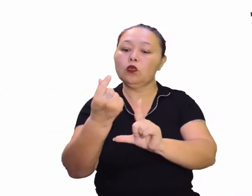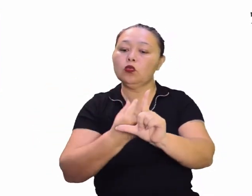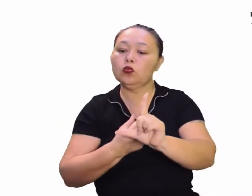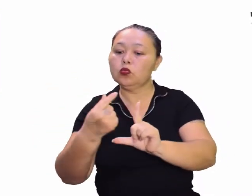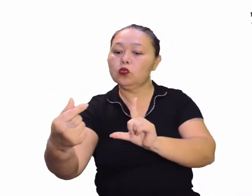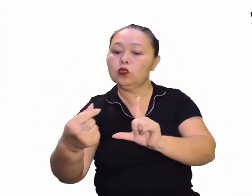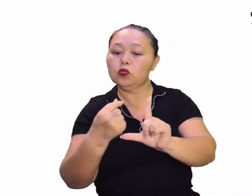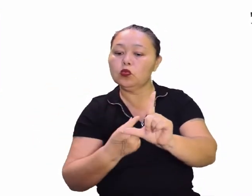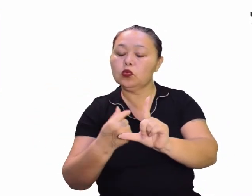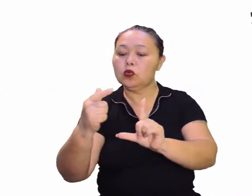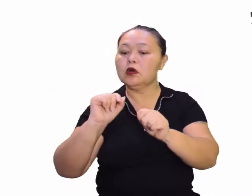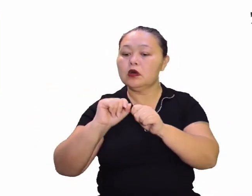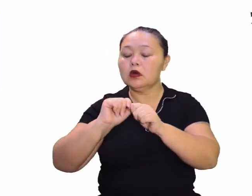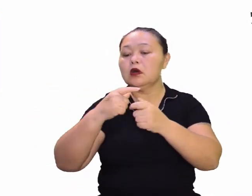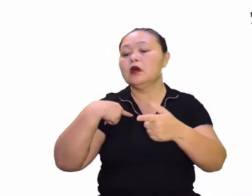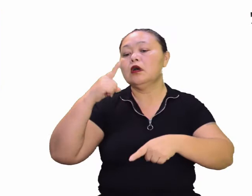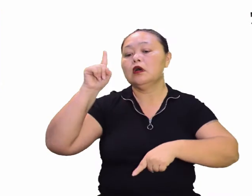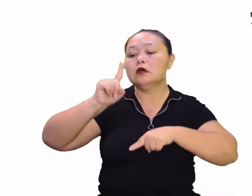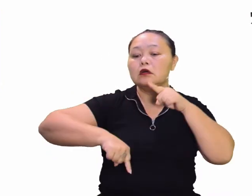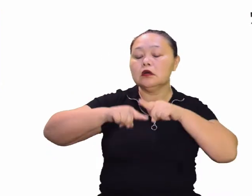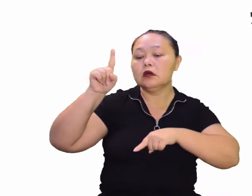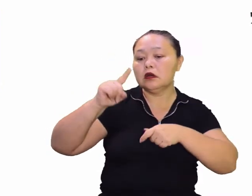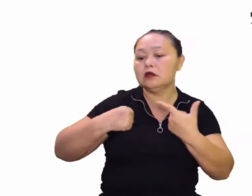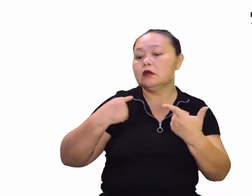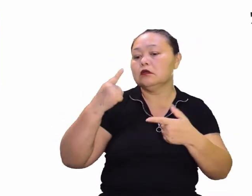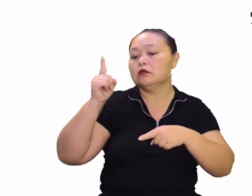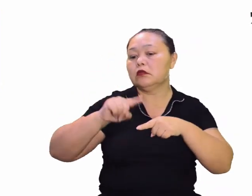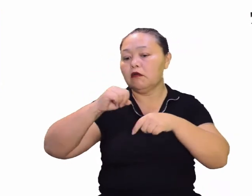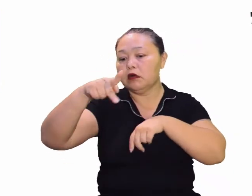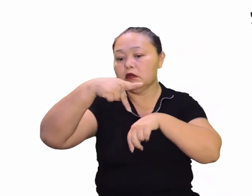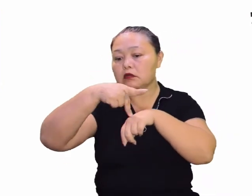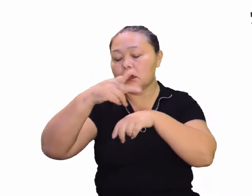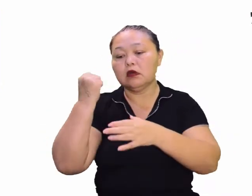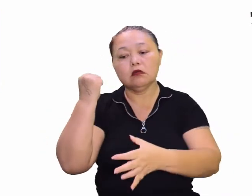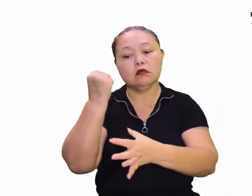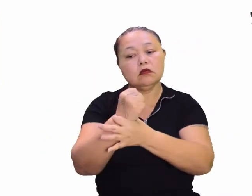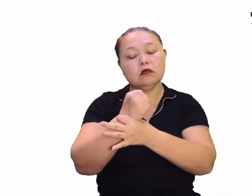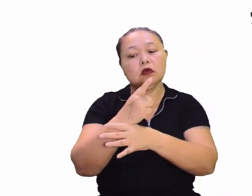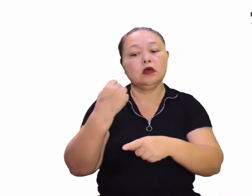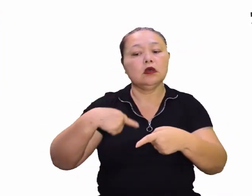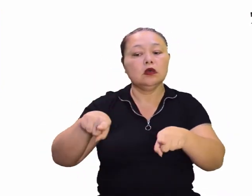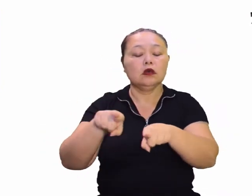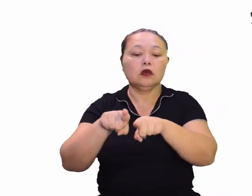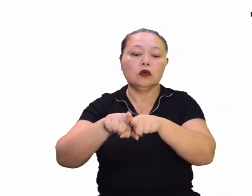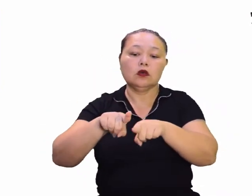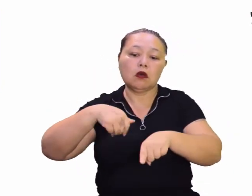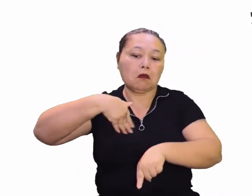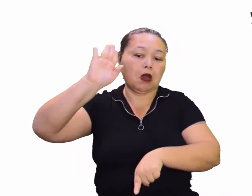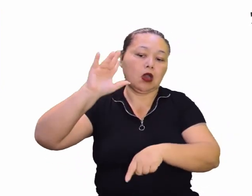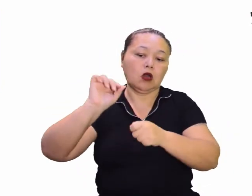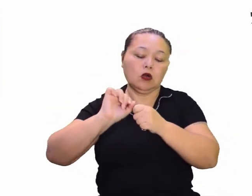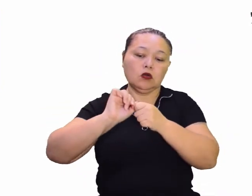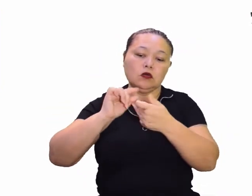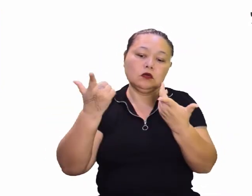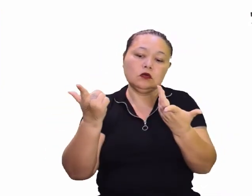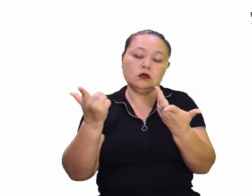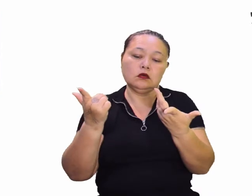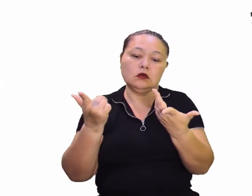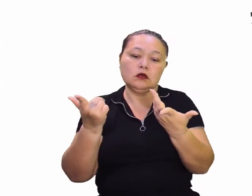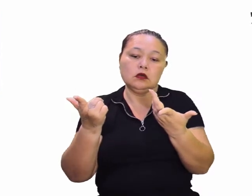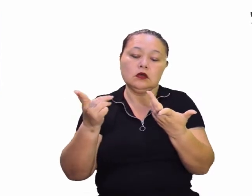tua exportação, da tua produção e vai garantir um maior, ou se tiver com essas